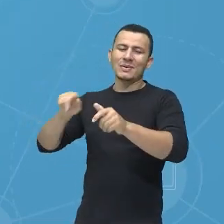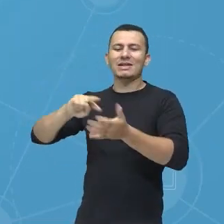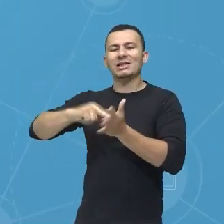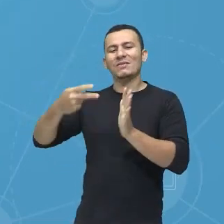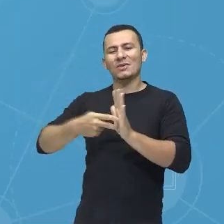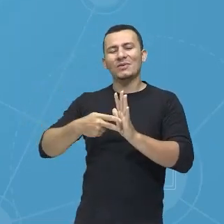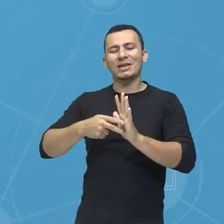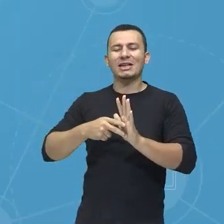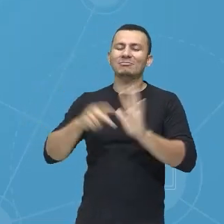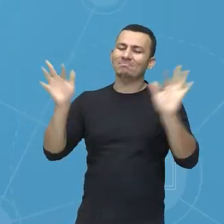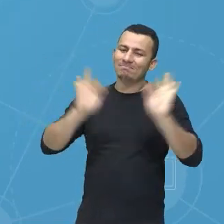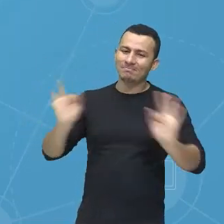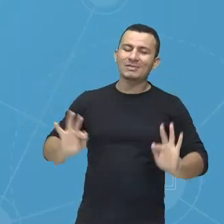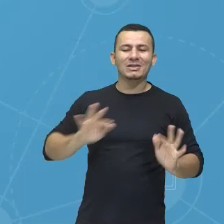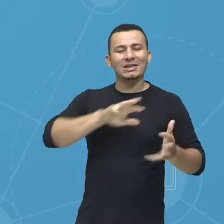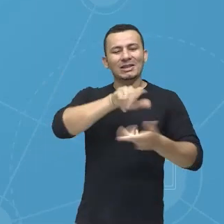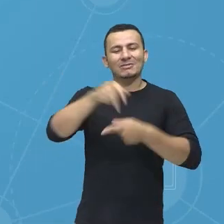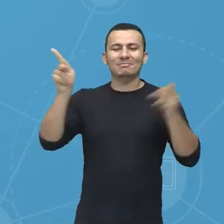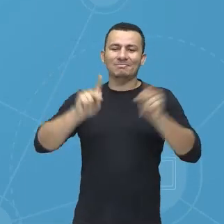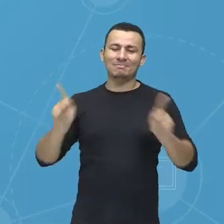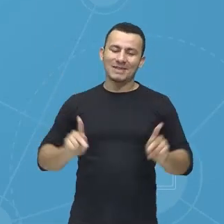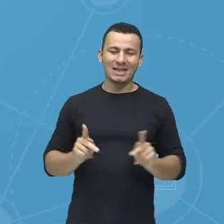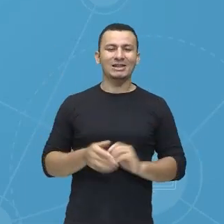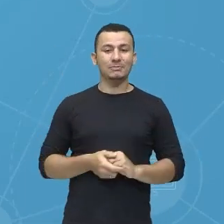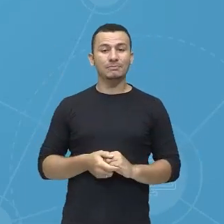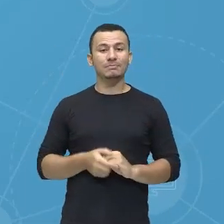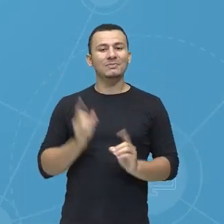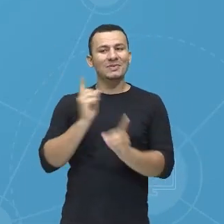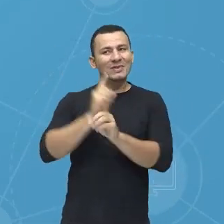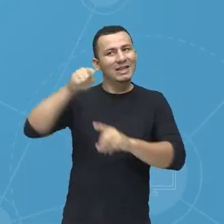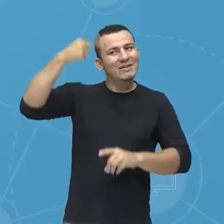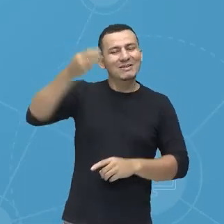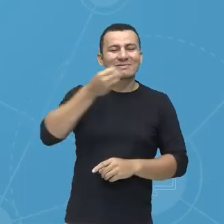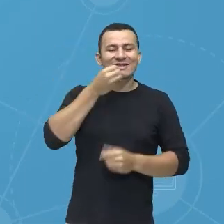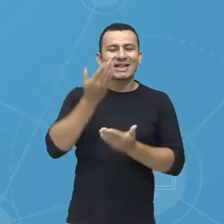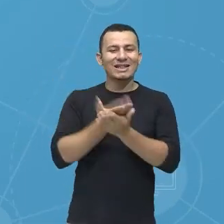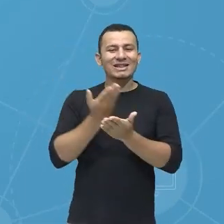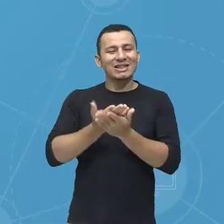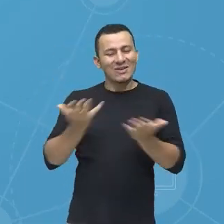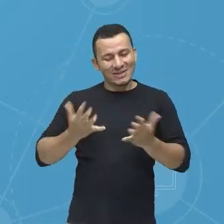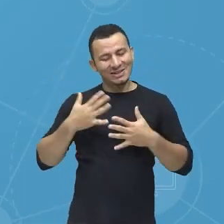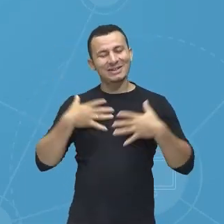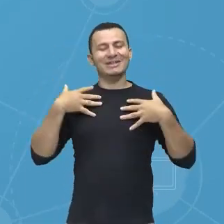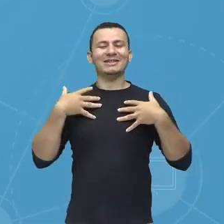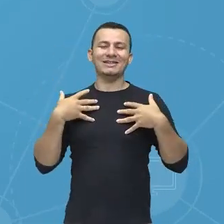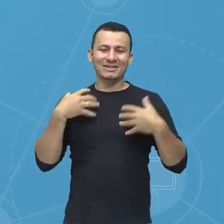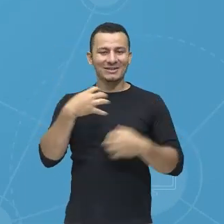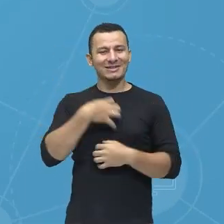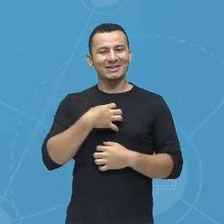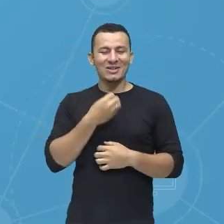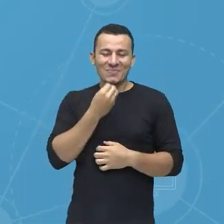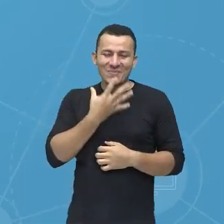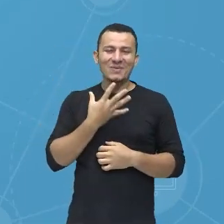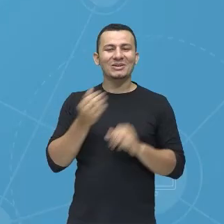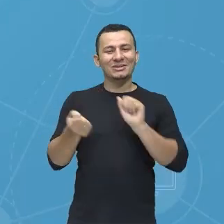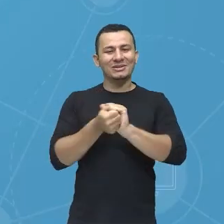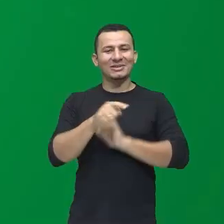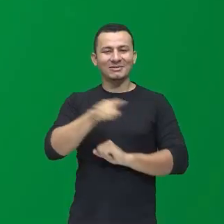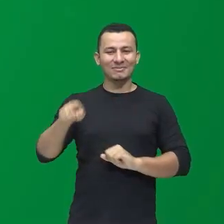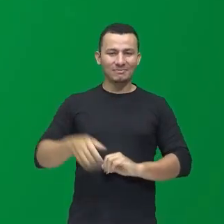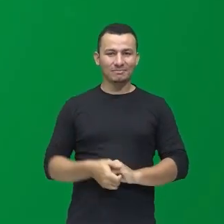na Terra. Até a nossa próxima aula e foi uma alegria ter estado com vocês no nono ano.